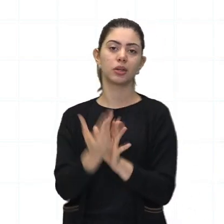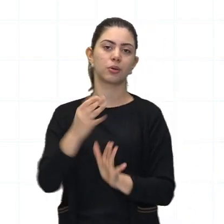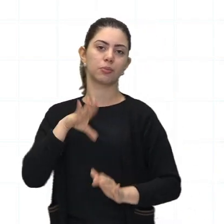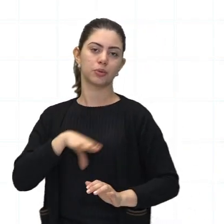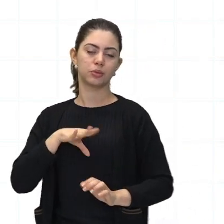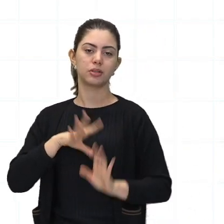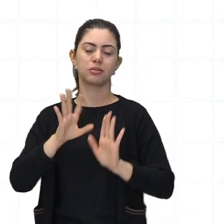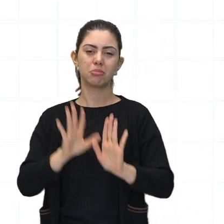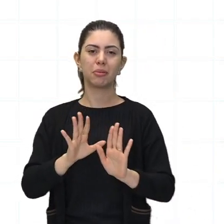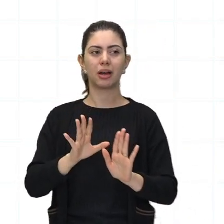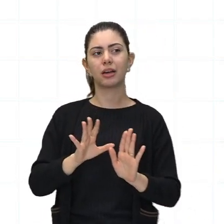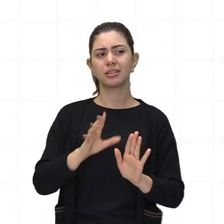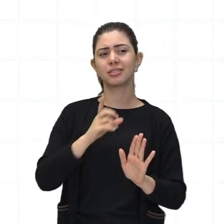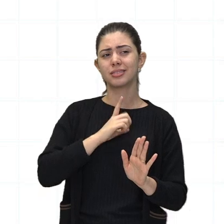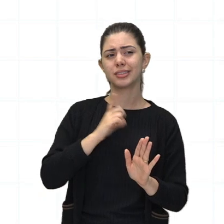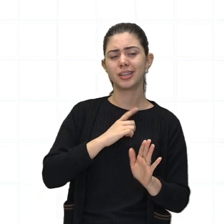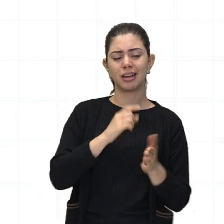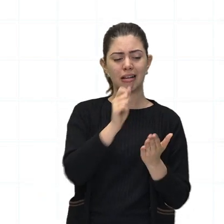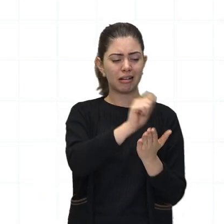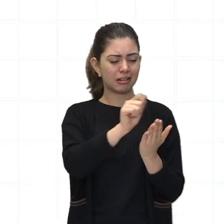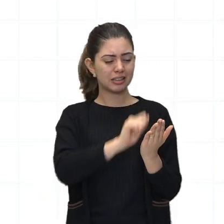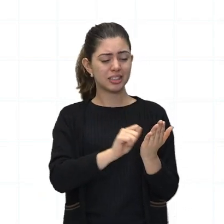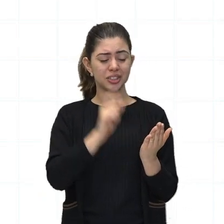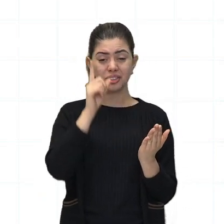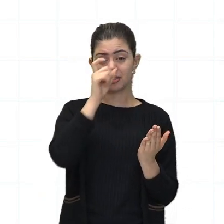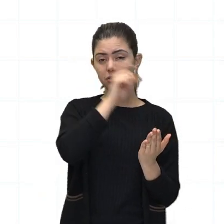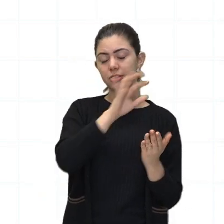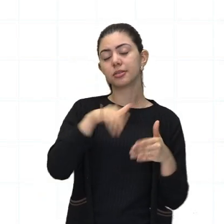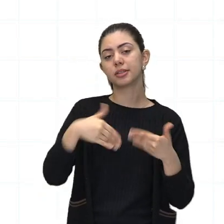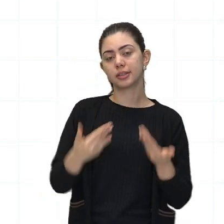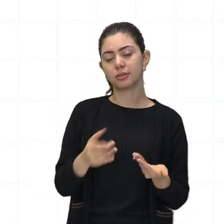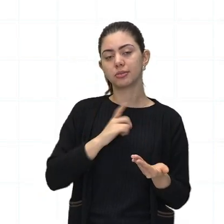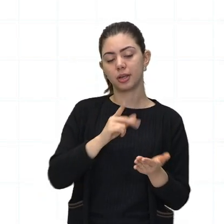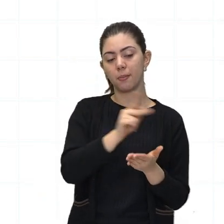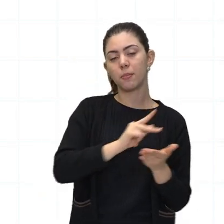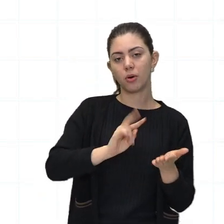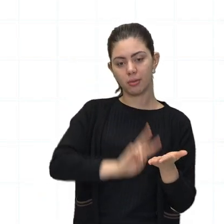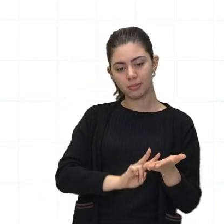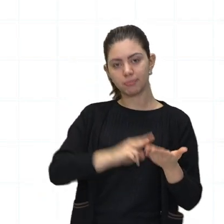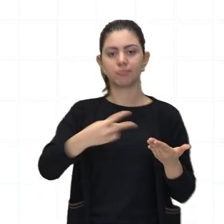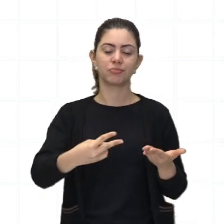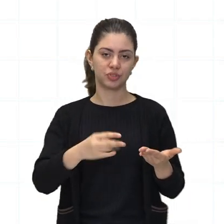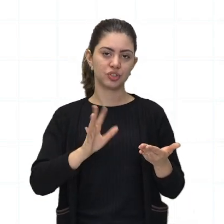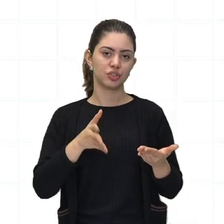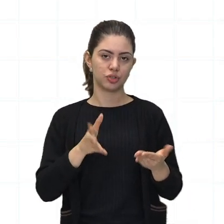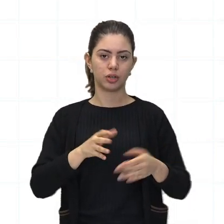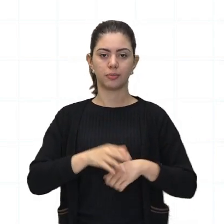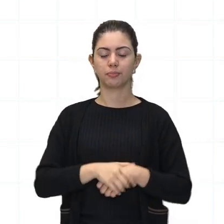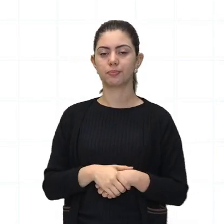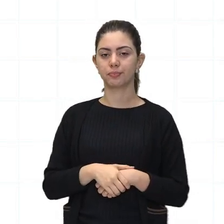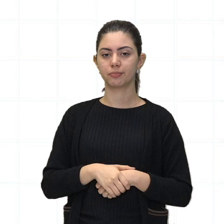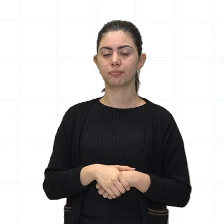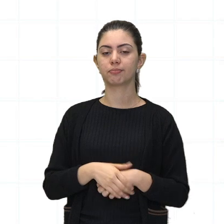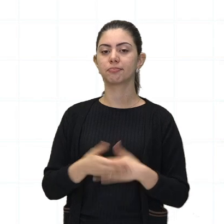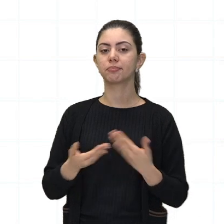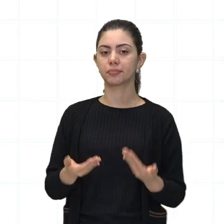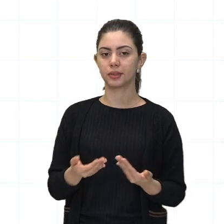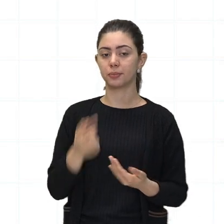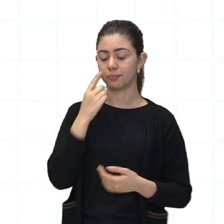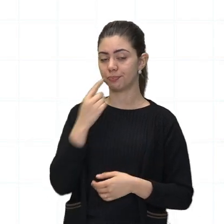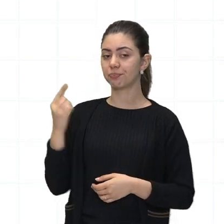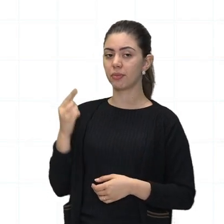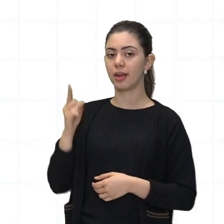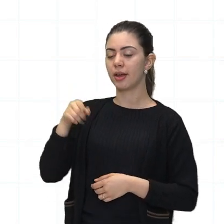mas ainda assim muito complicado, a leitura dele é muito difícil, por isso muitos poemas já trazem essa tradução direta. Então, primeiro, Ai Flores do